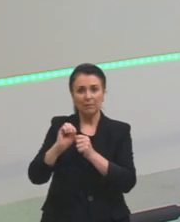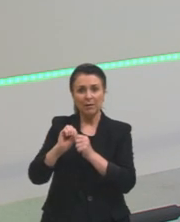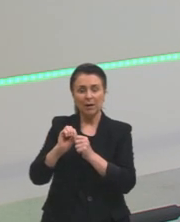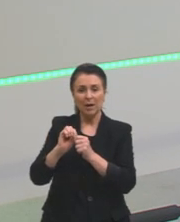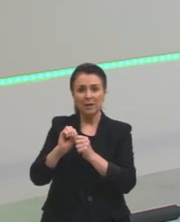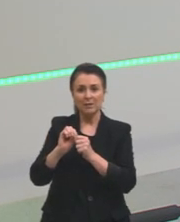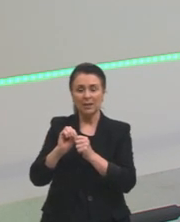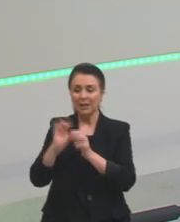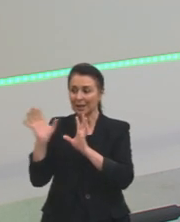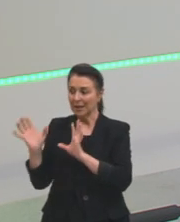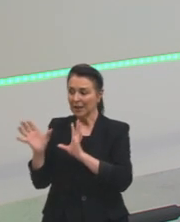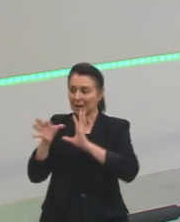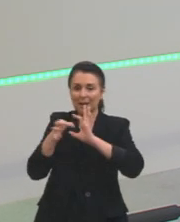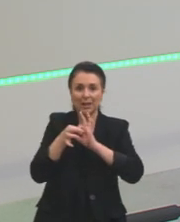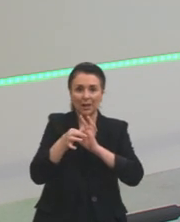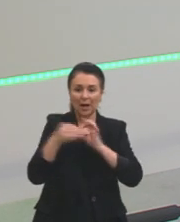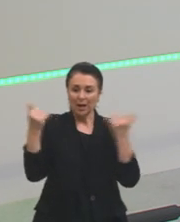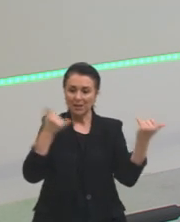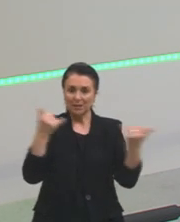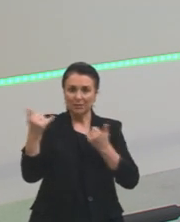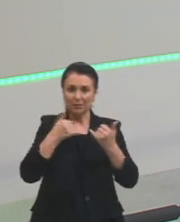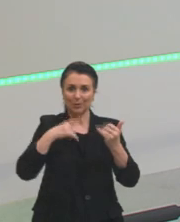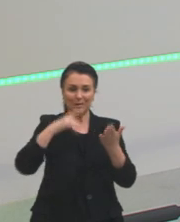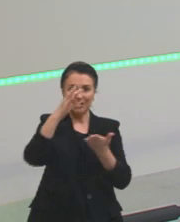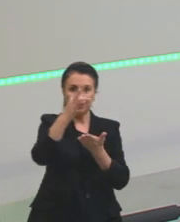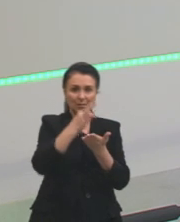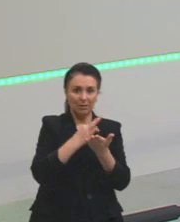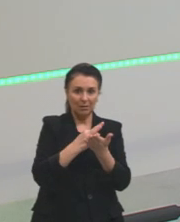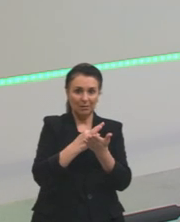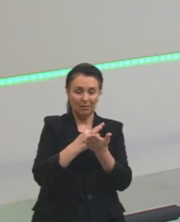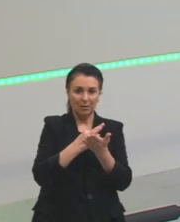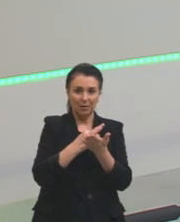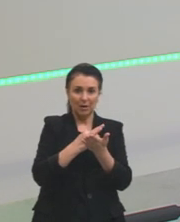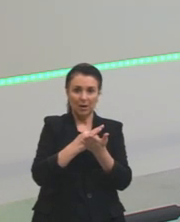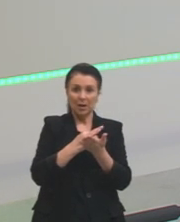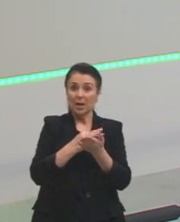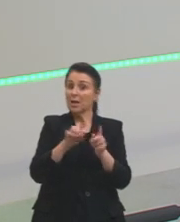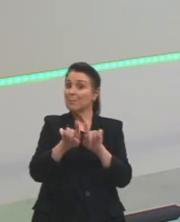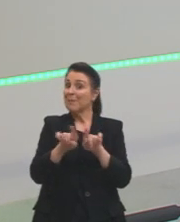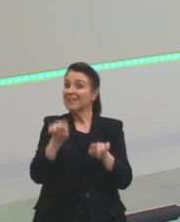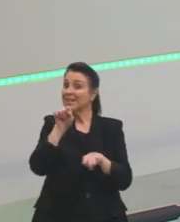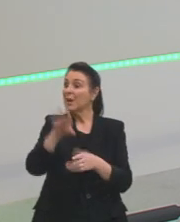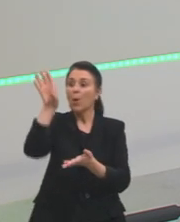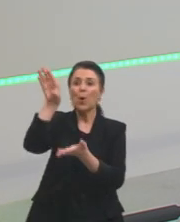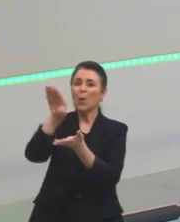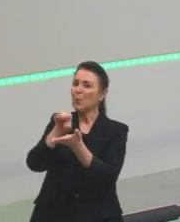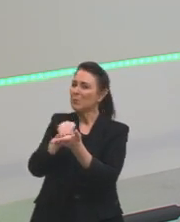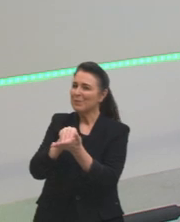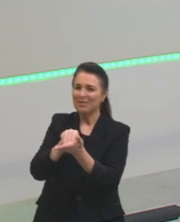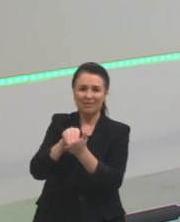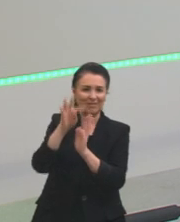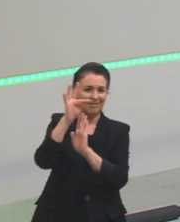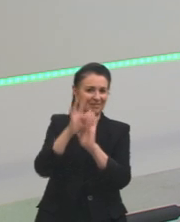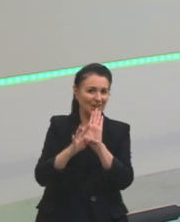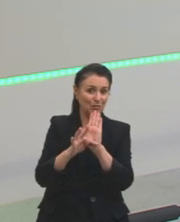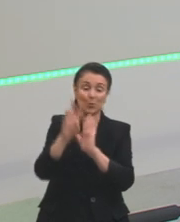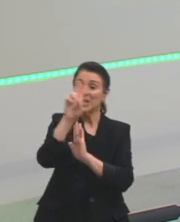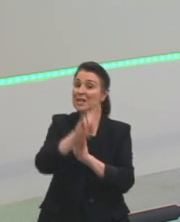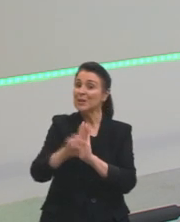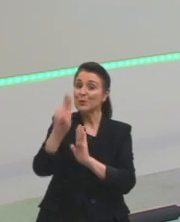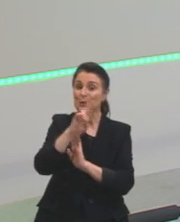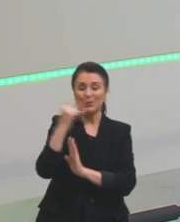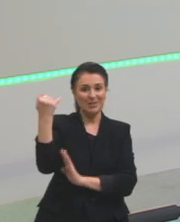recordes ele vai conseguir fazer essas ligações de informações sem sem plagiar nada sem pegar recorte se tá